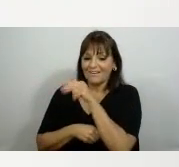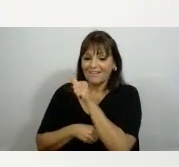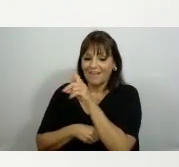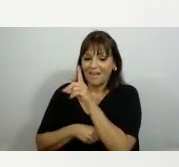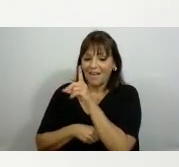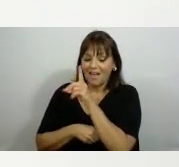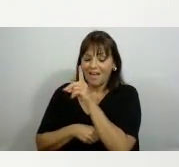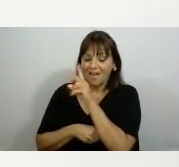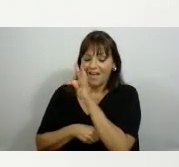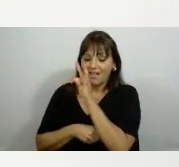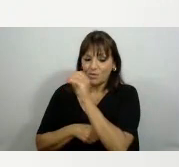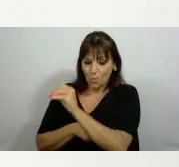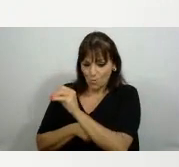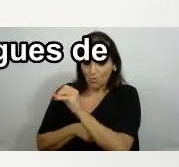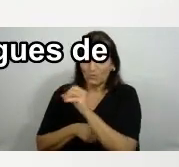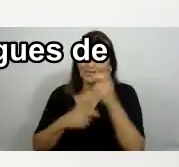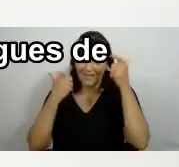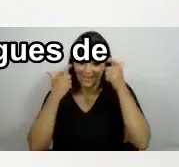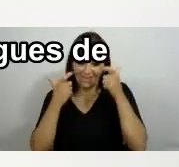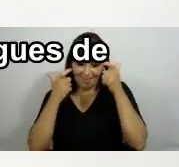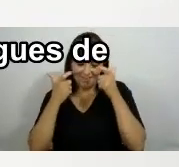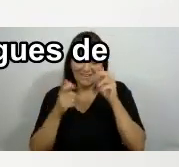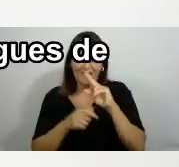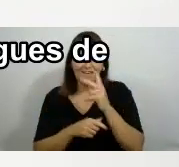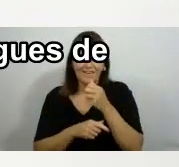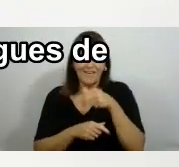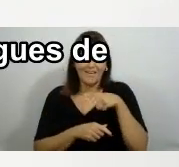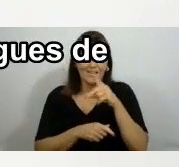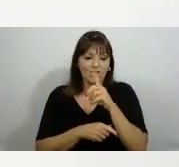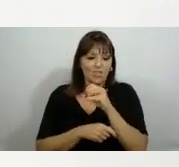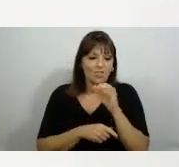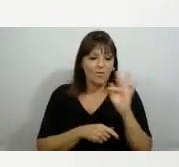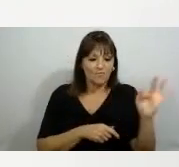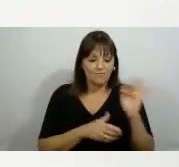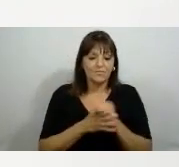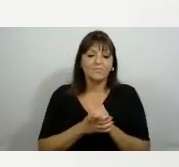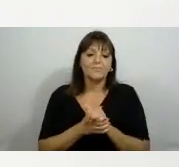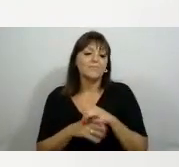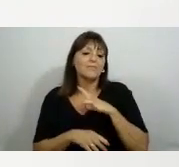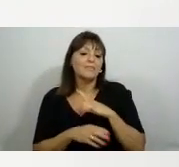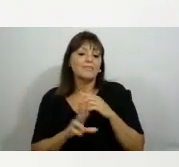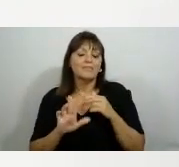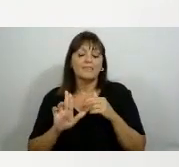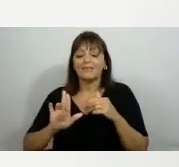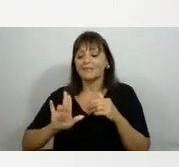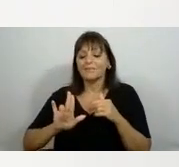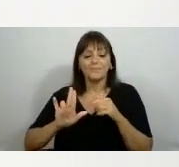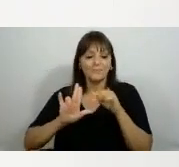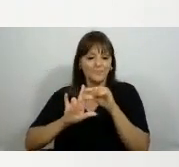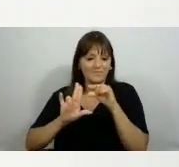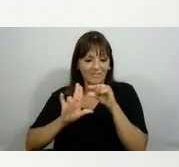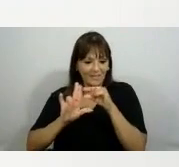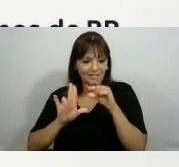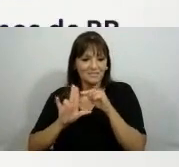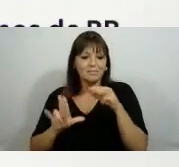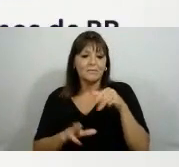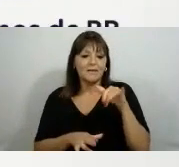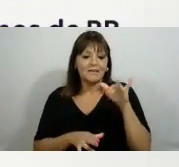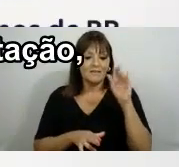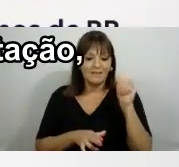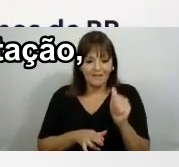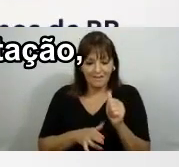reis do handoff. Tem meu LinkedIn, Marília Rodrigues de Souza, e-mail, enfim. O último slide